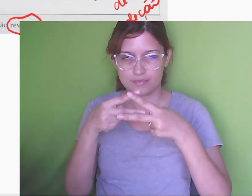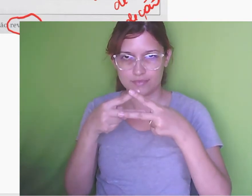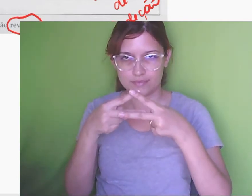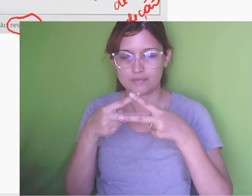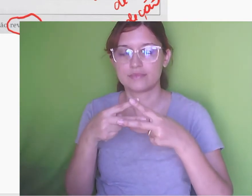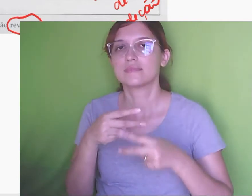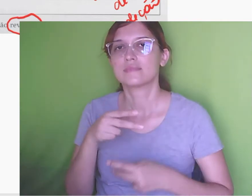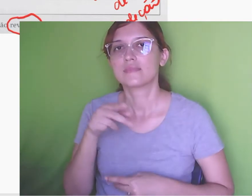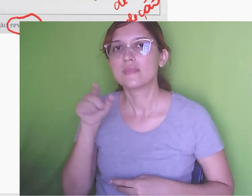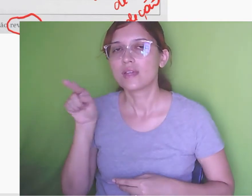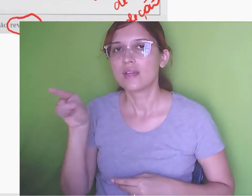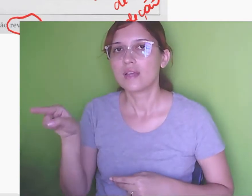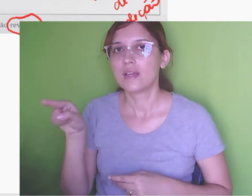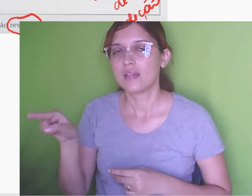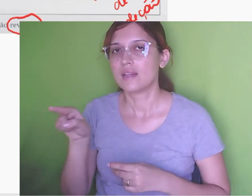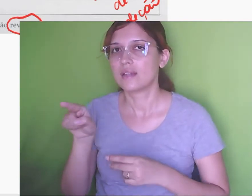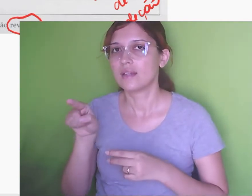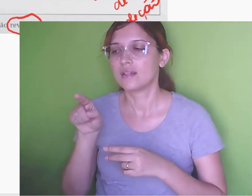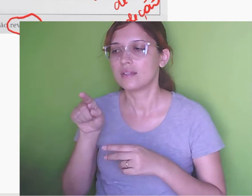Então, esse diodo,